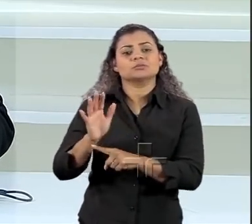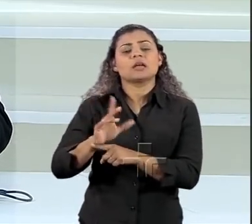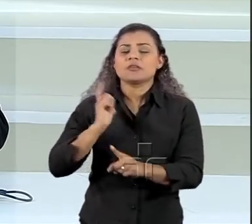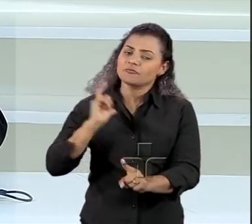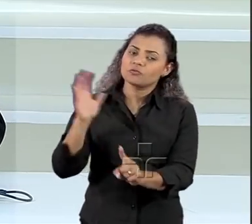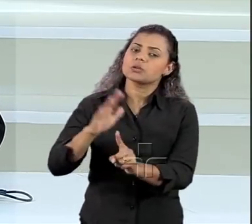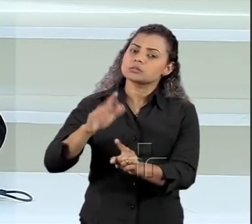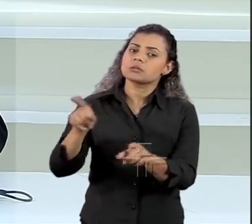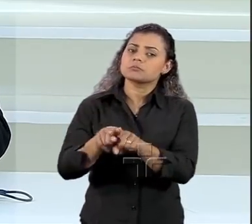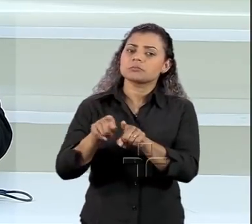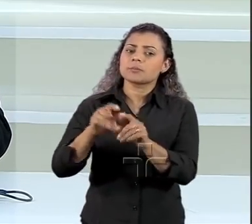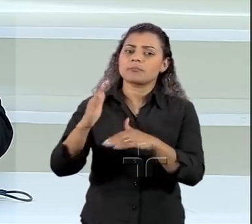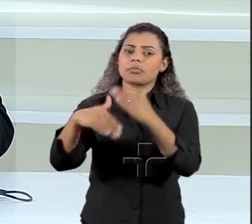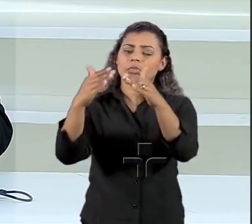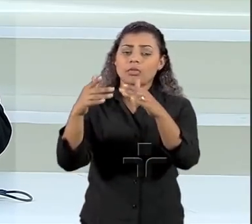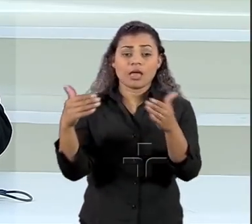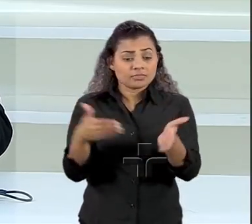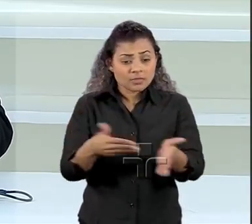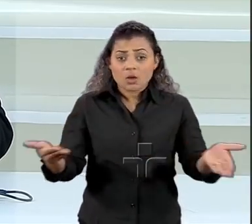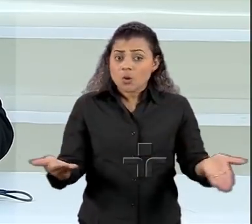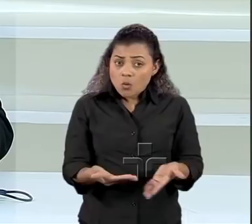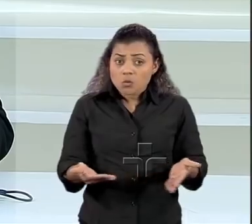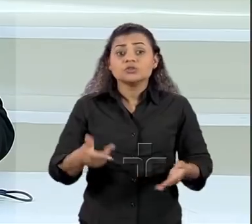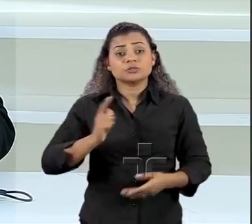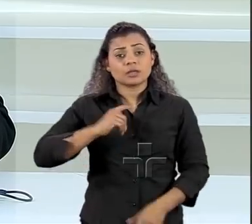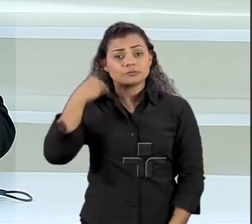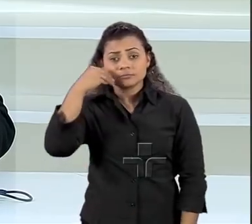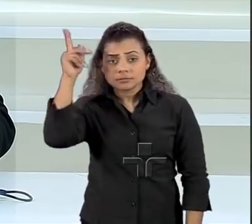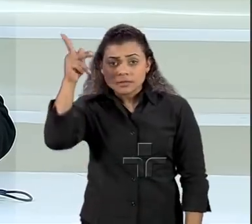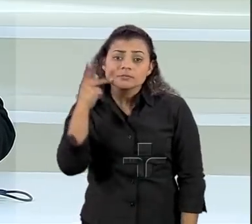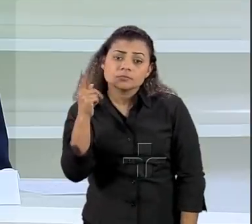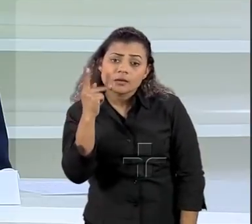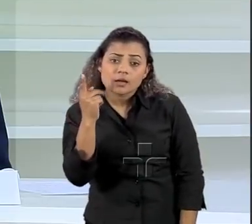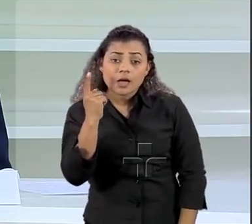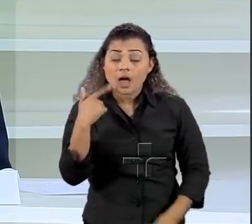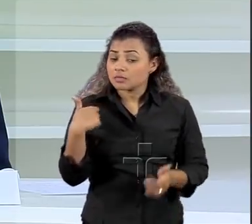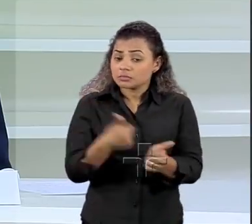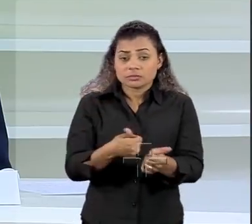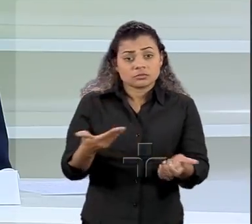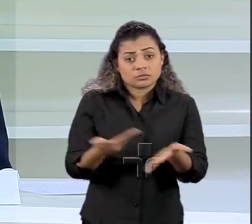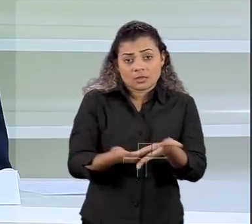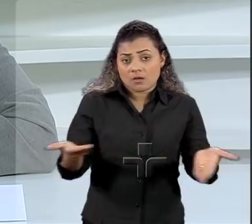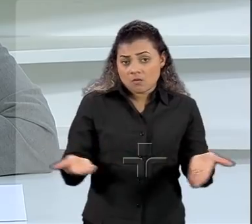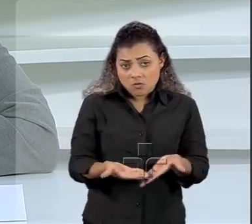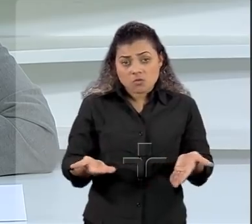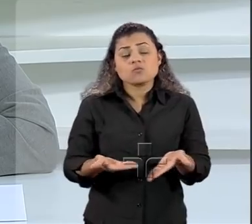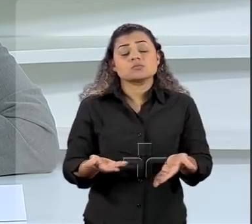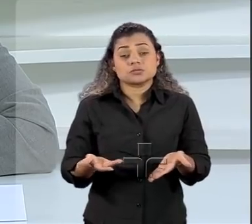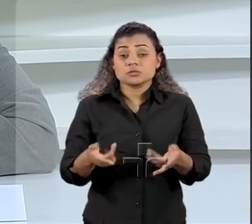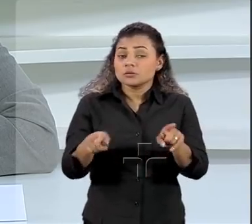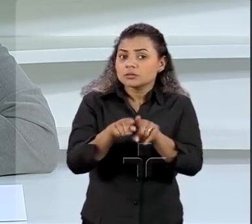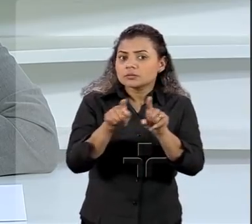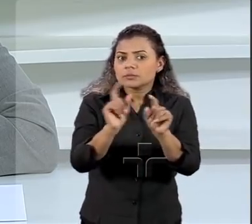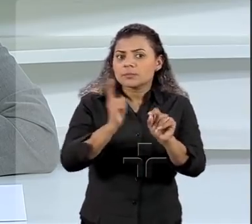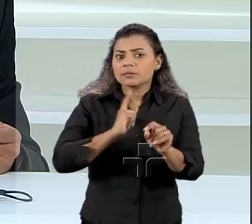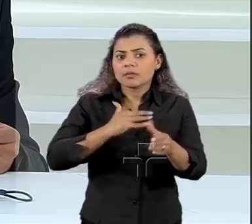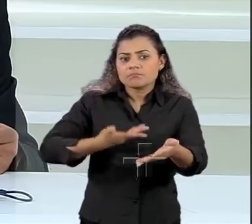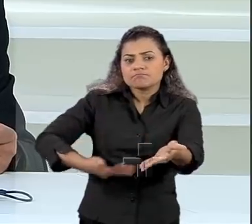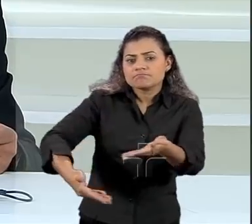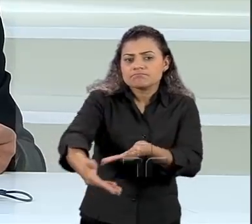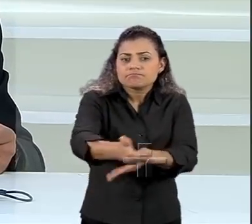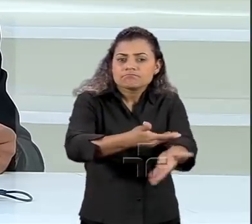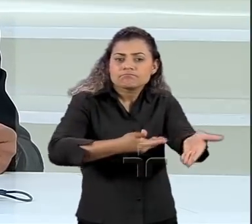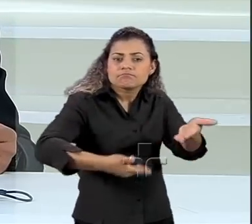e nós experimentamos isso até o presente momento e a gente vem perseguindo. Obviamente, a cooperação e a